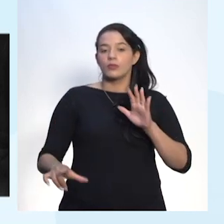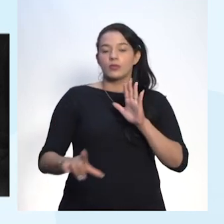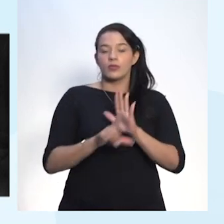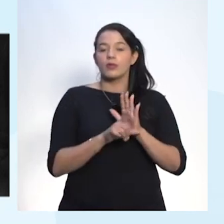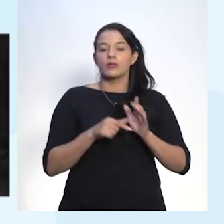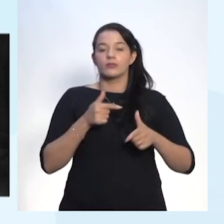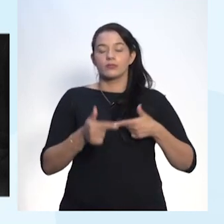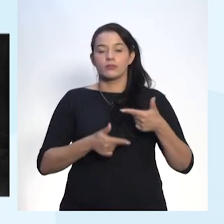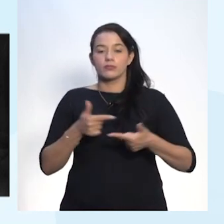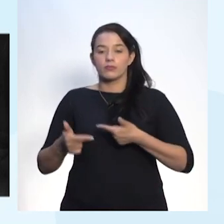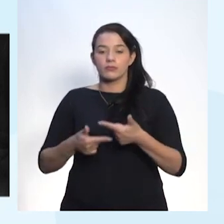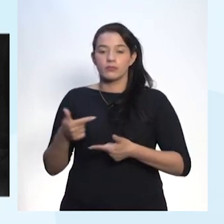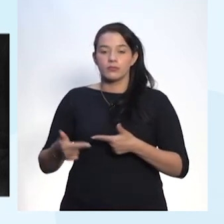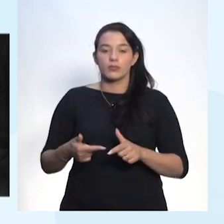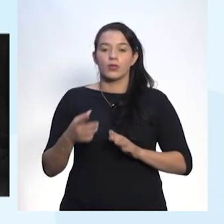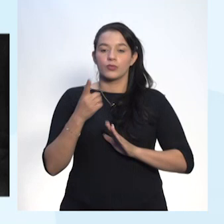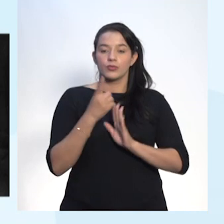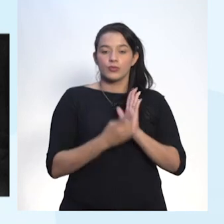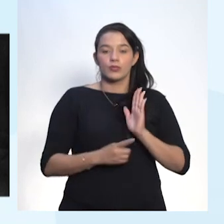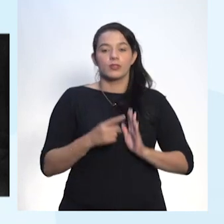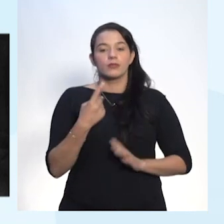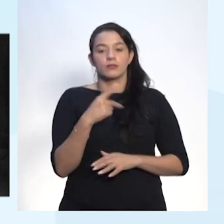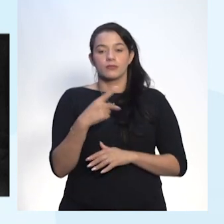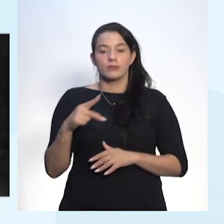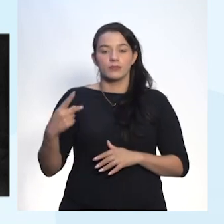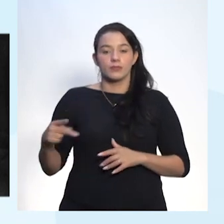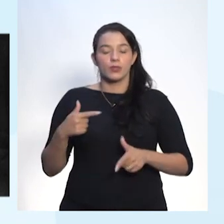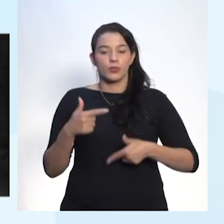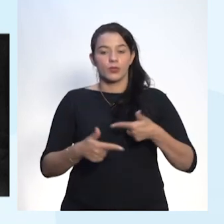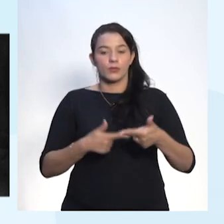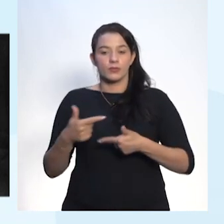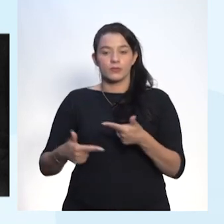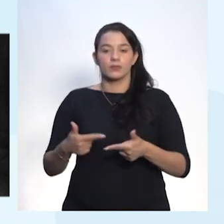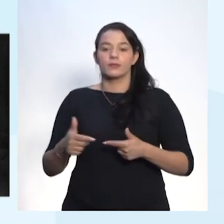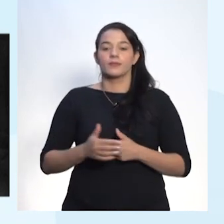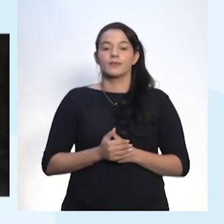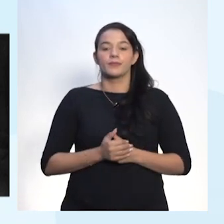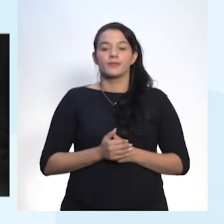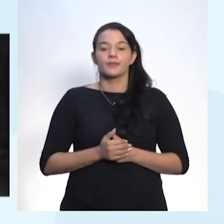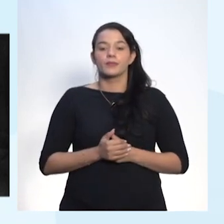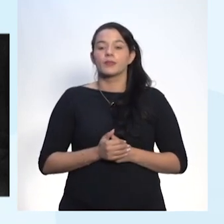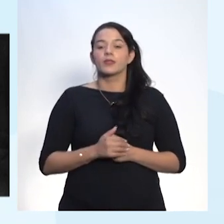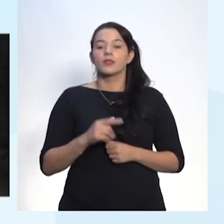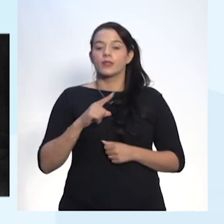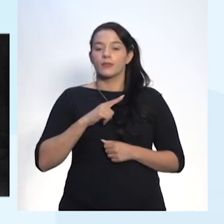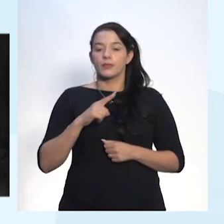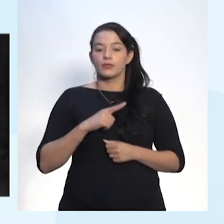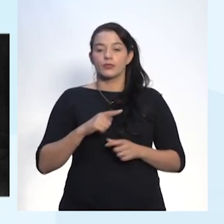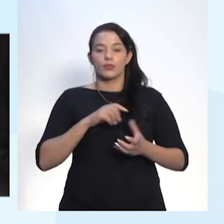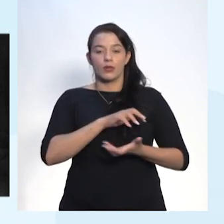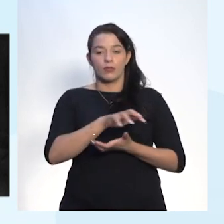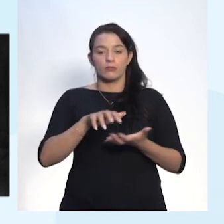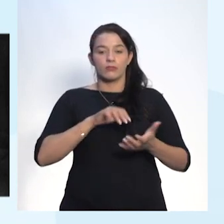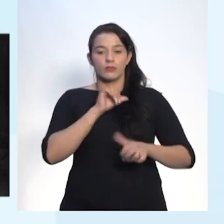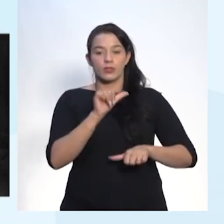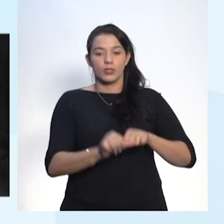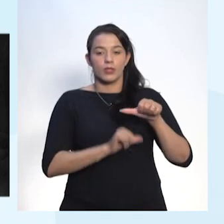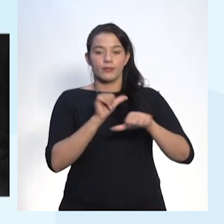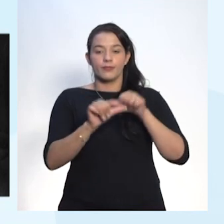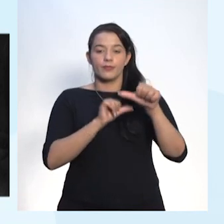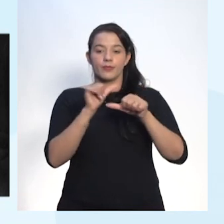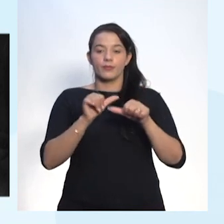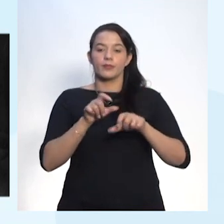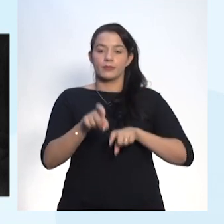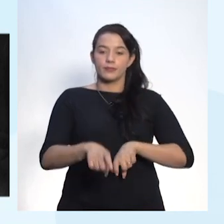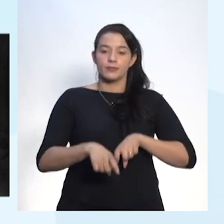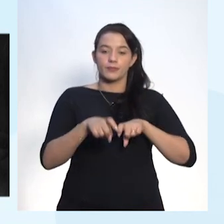trabalhistas, aumentando o poder de crédito do trabalhador, realizando a reforma agrária.